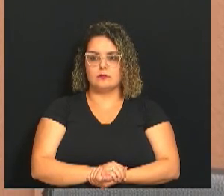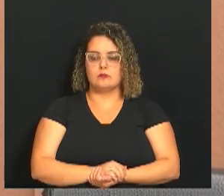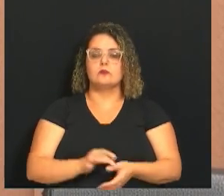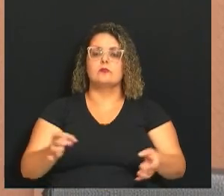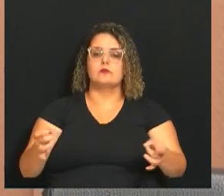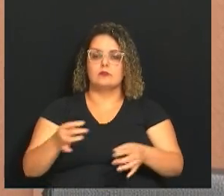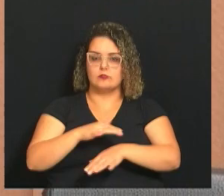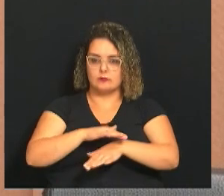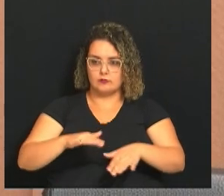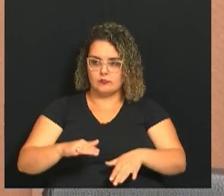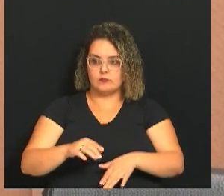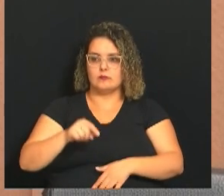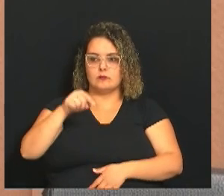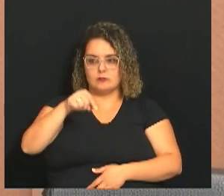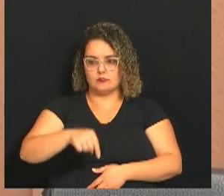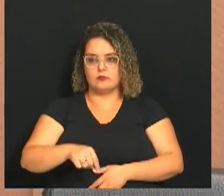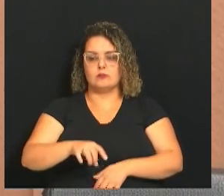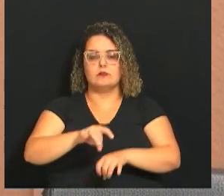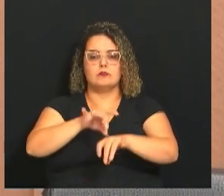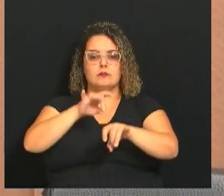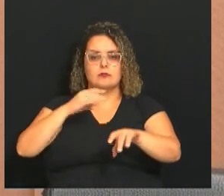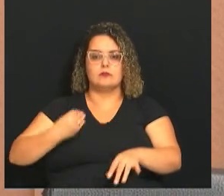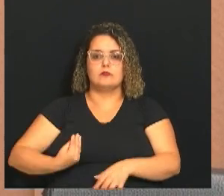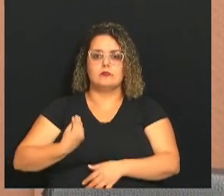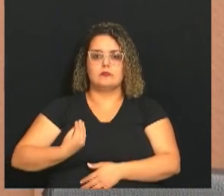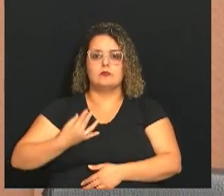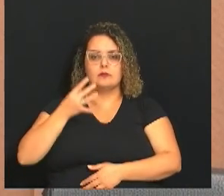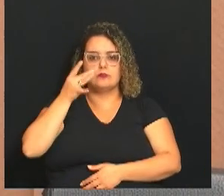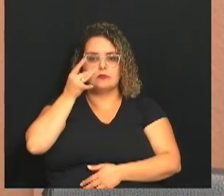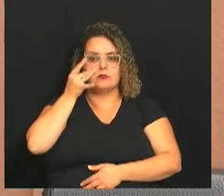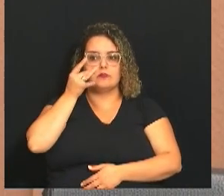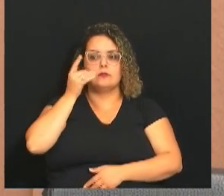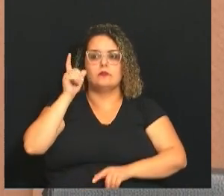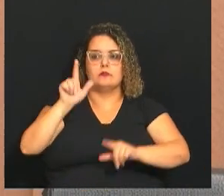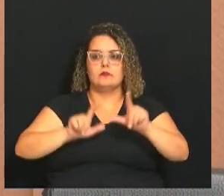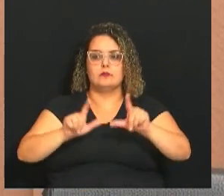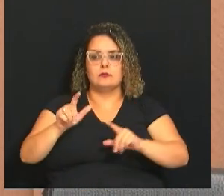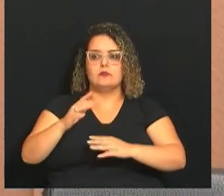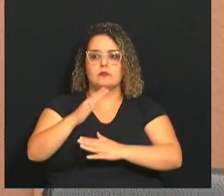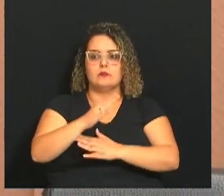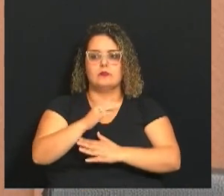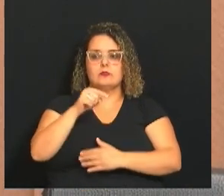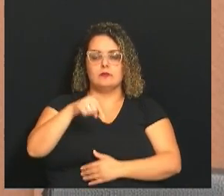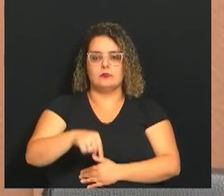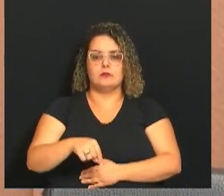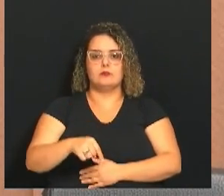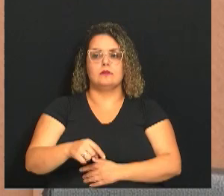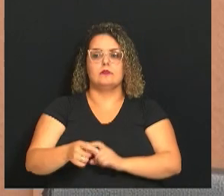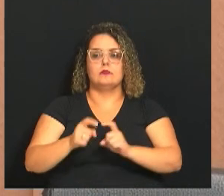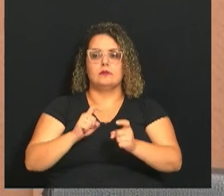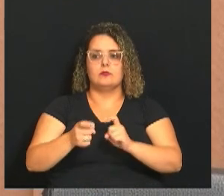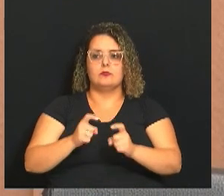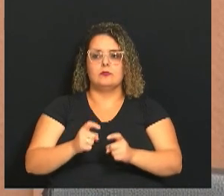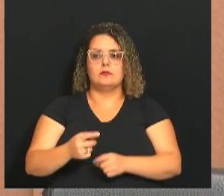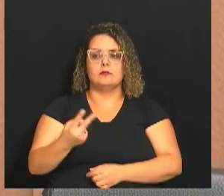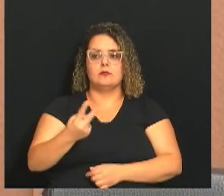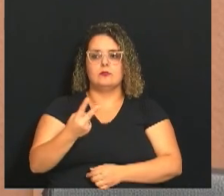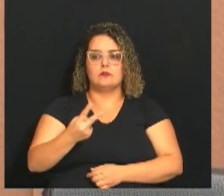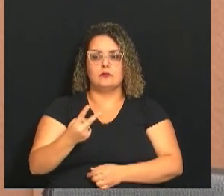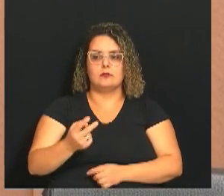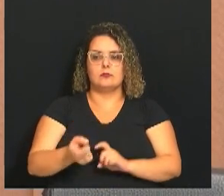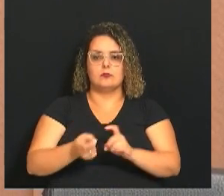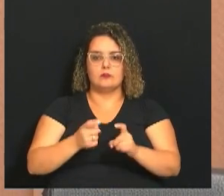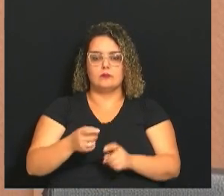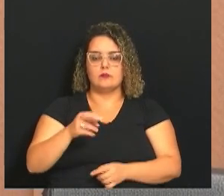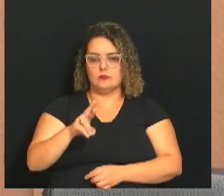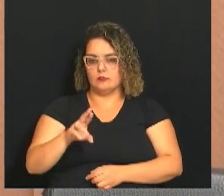Encerramos mais esta transmissão ao vivo aqui na TV Câmara Campinas. Dessa vez foi a realização da segunda reunião